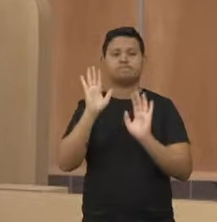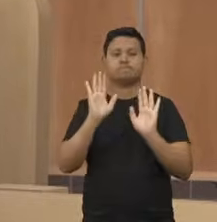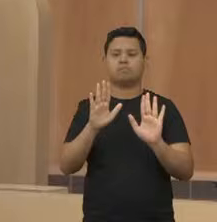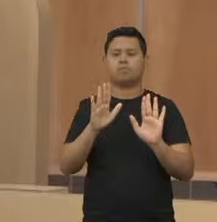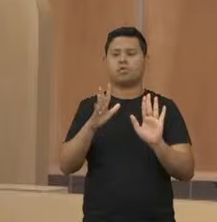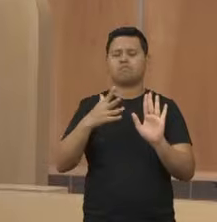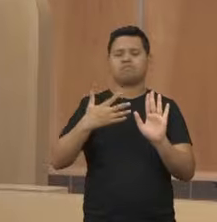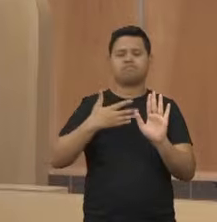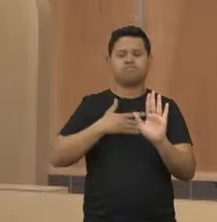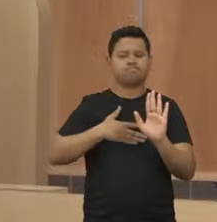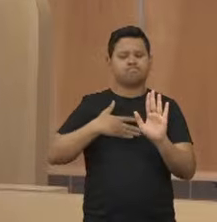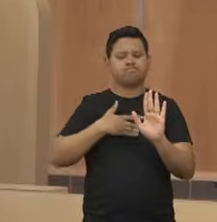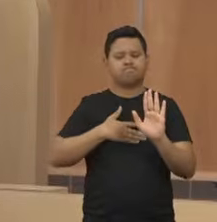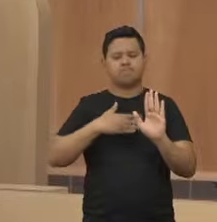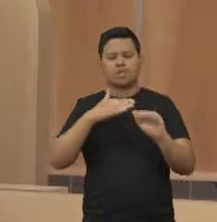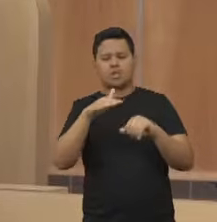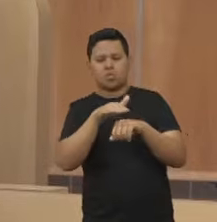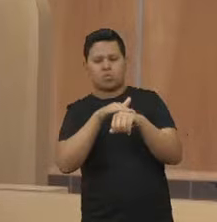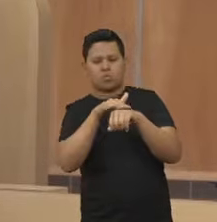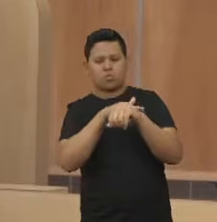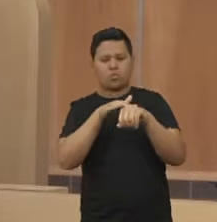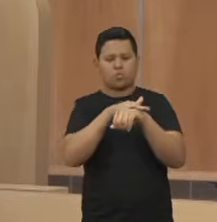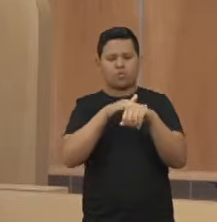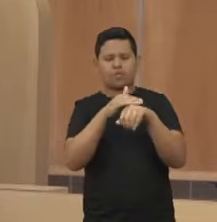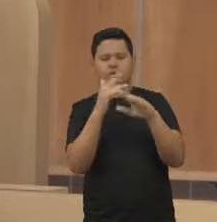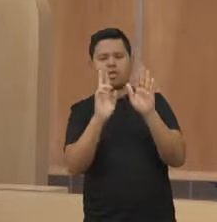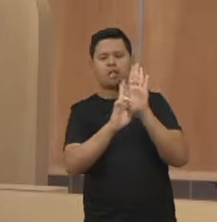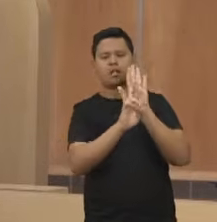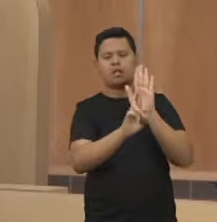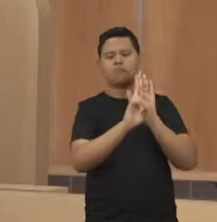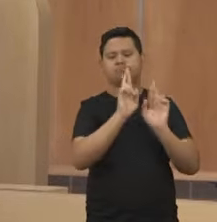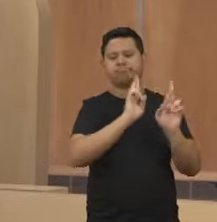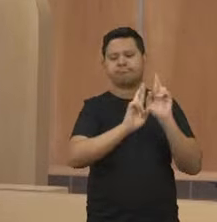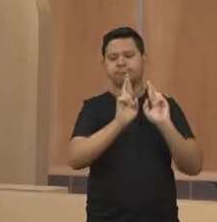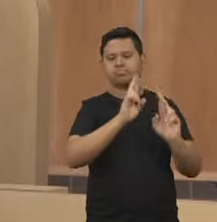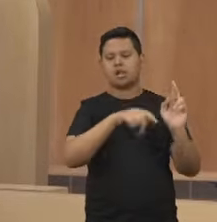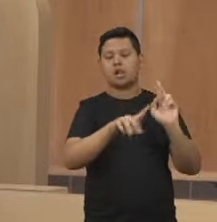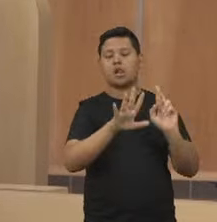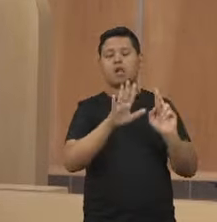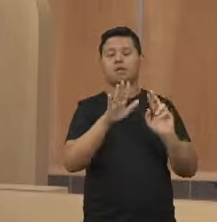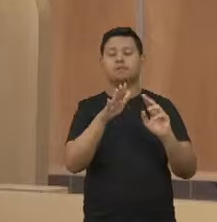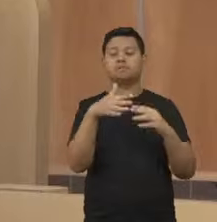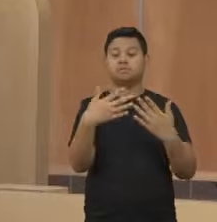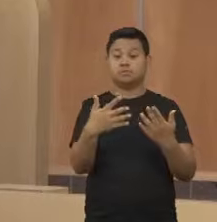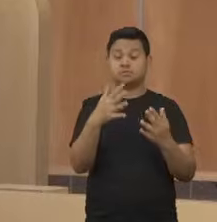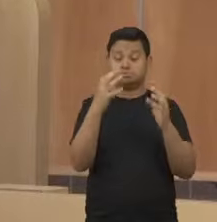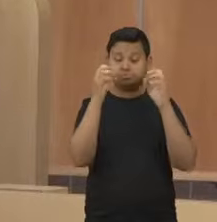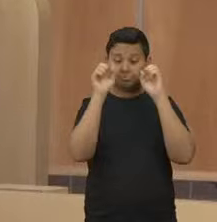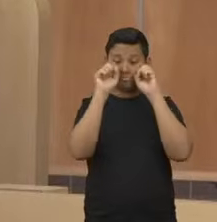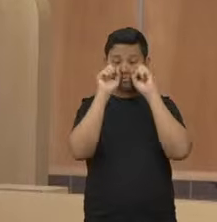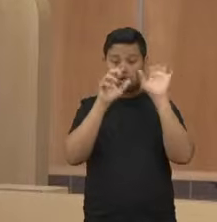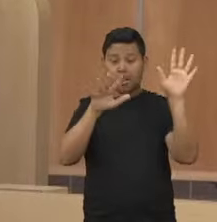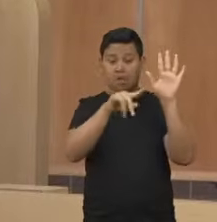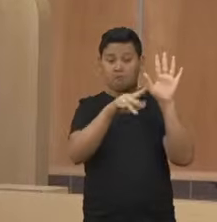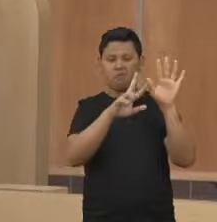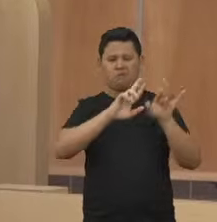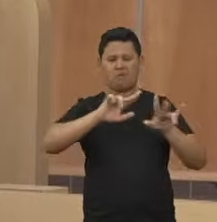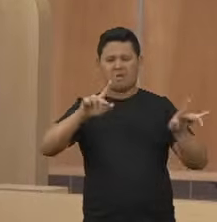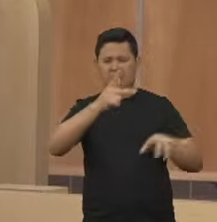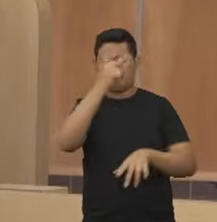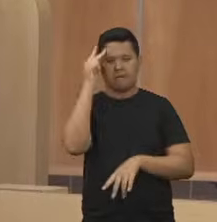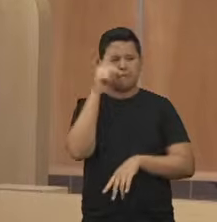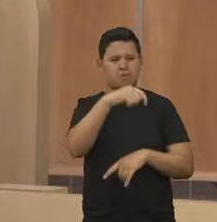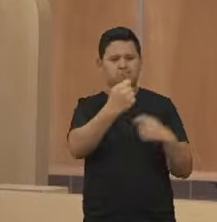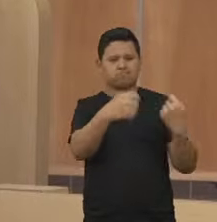maior prazer, pude conversar com bastante gente. E aí, Daniel, a gente percebe quantas pessoas estão